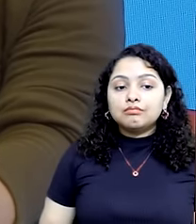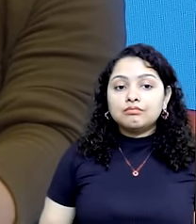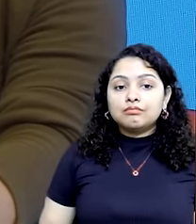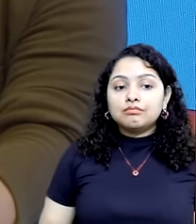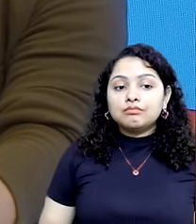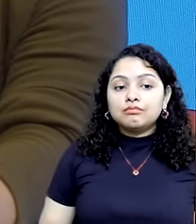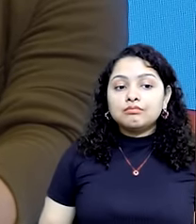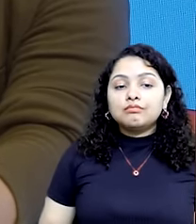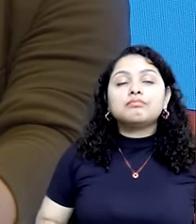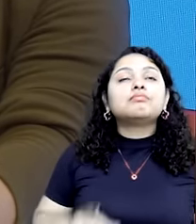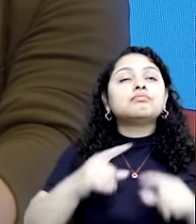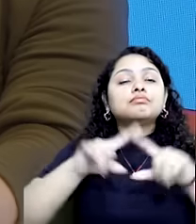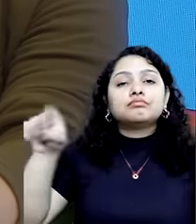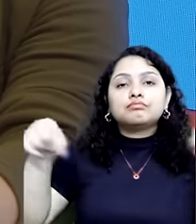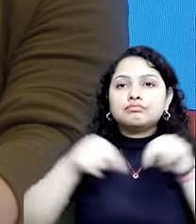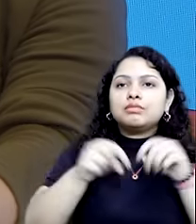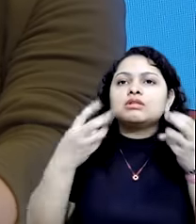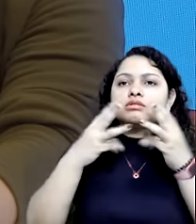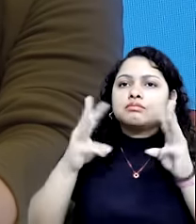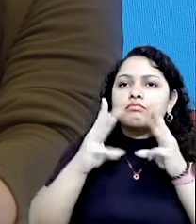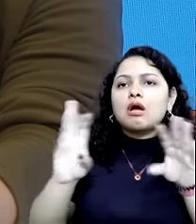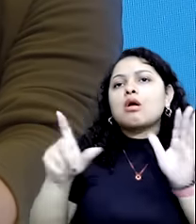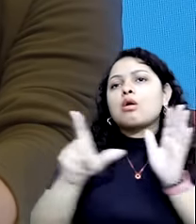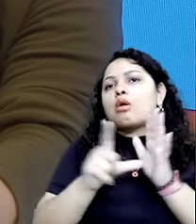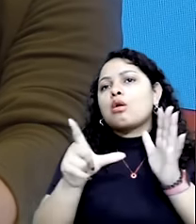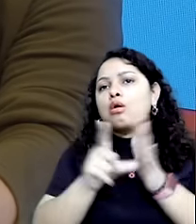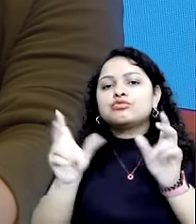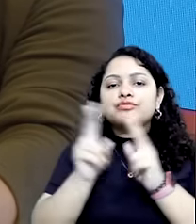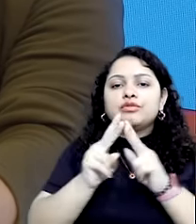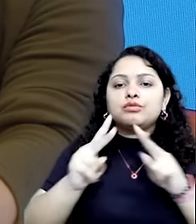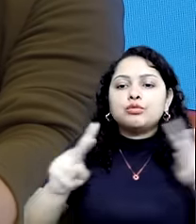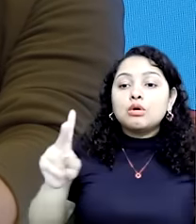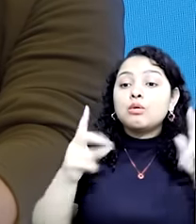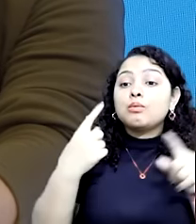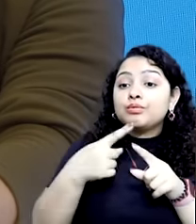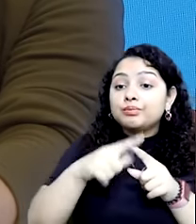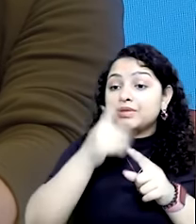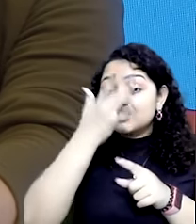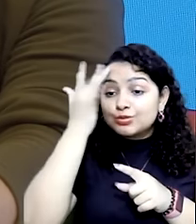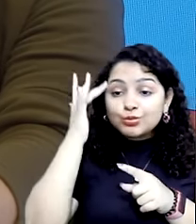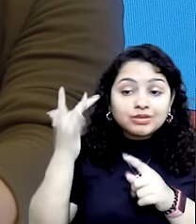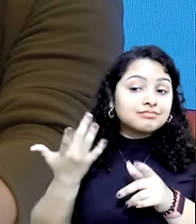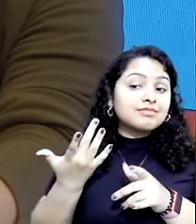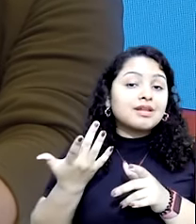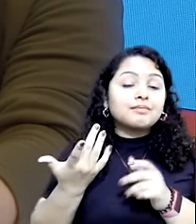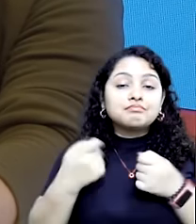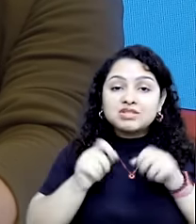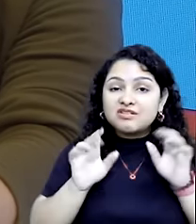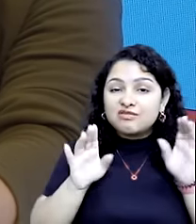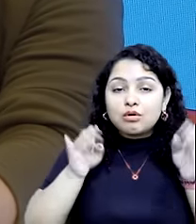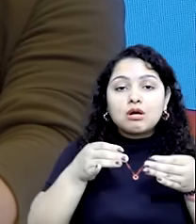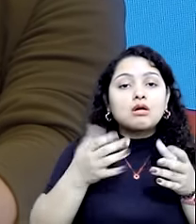para Marketplace loja virtual e-commerce por quê Porque a pessoa precisa dar um um foco ali muitas vezes ela faz